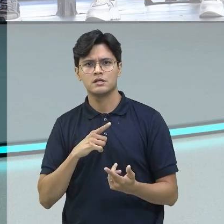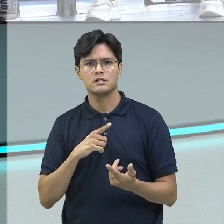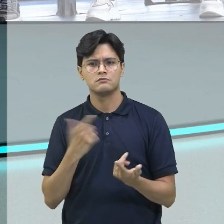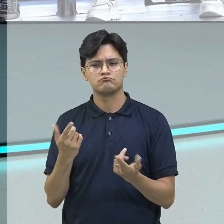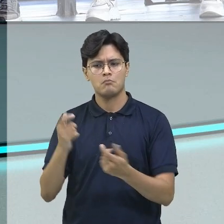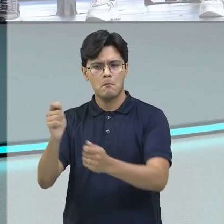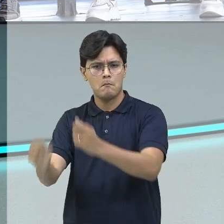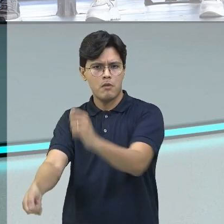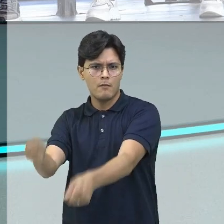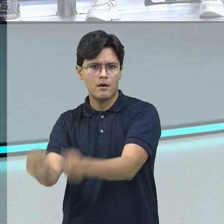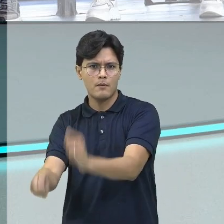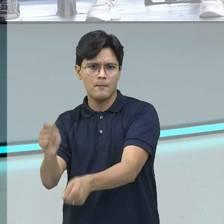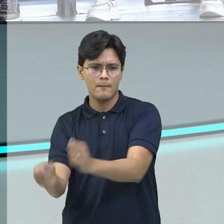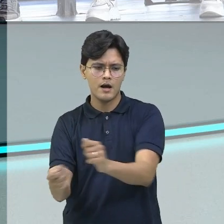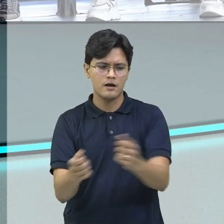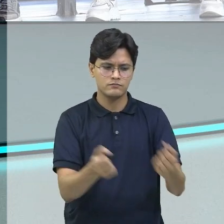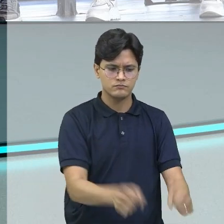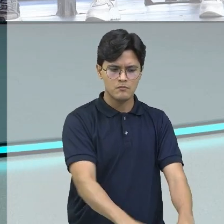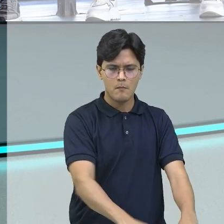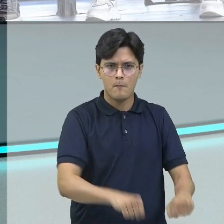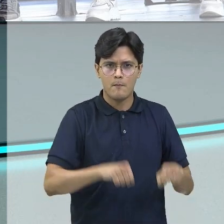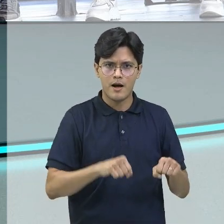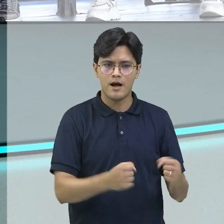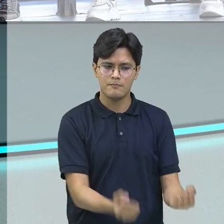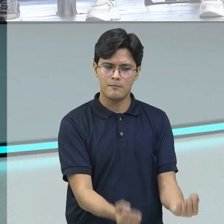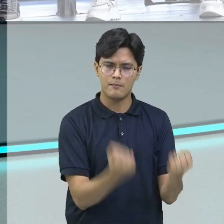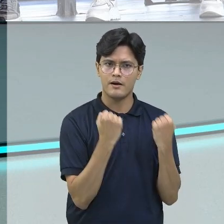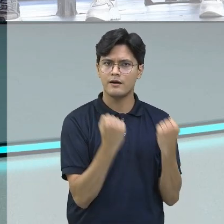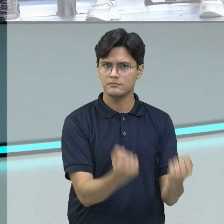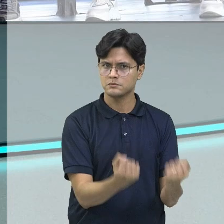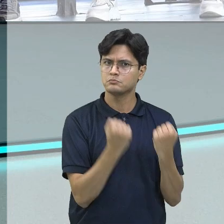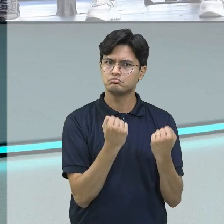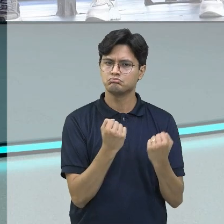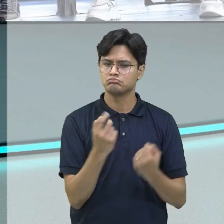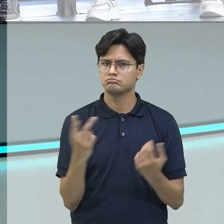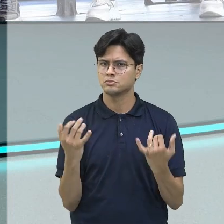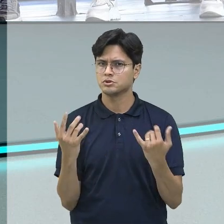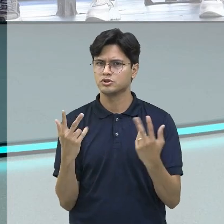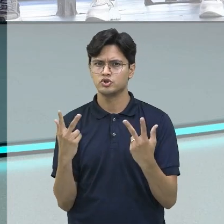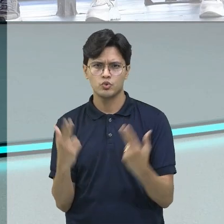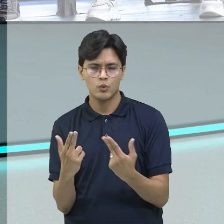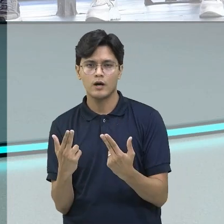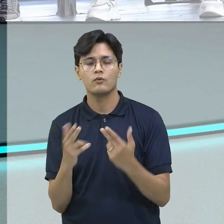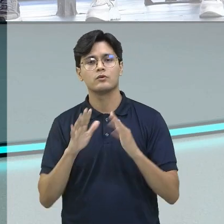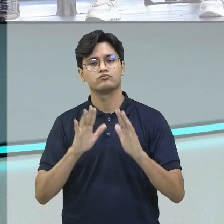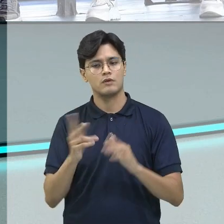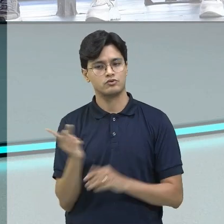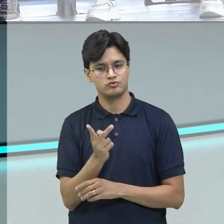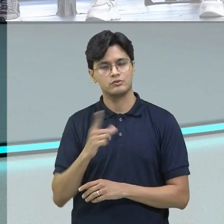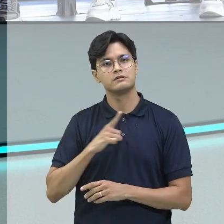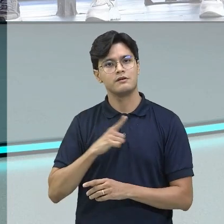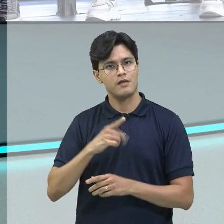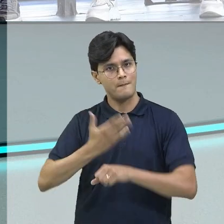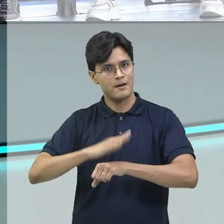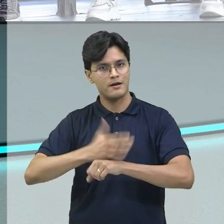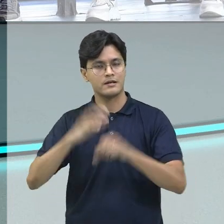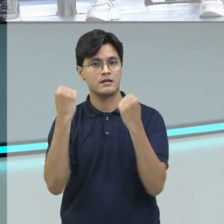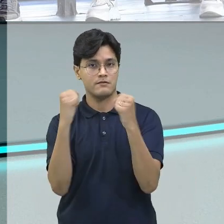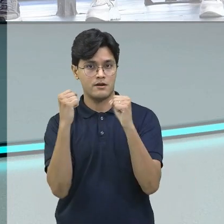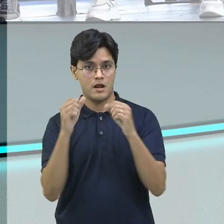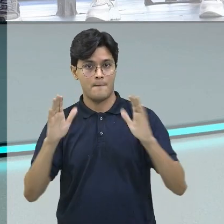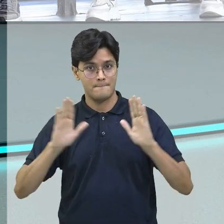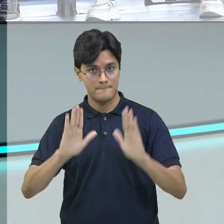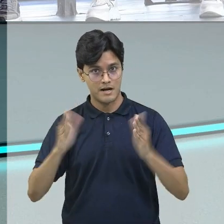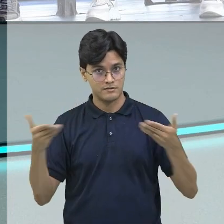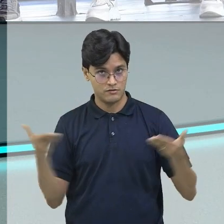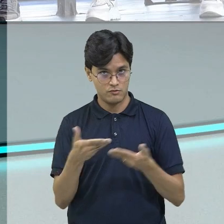elas vão, as duas vão trabalhar com a questão dos exercícios, mas vocês vão já entender a diferença entre as duas,